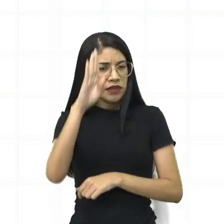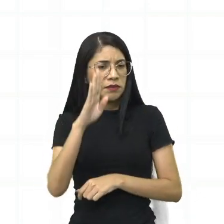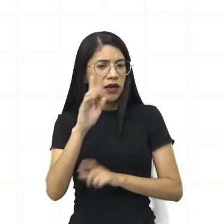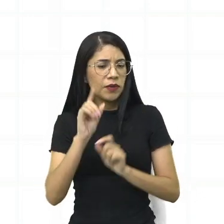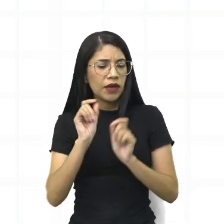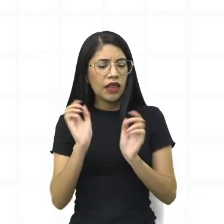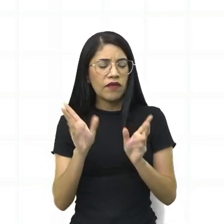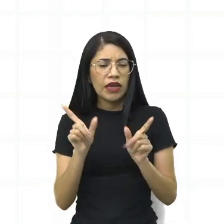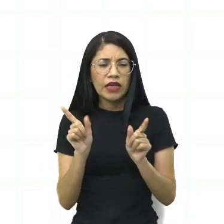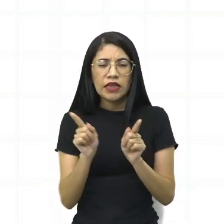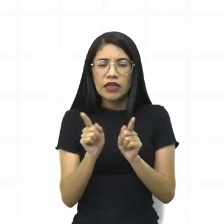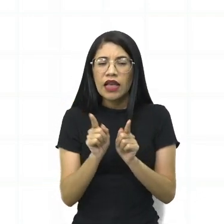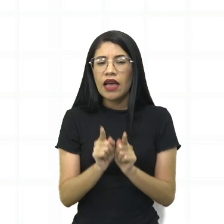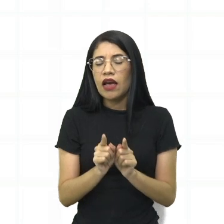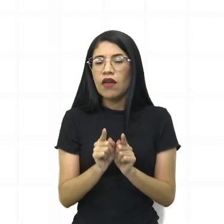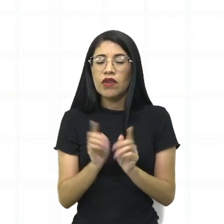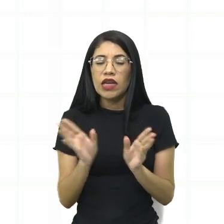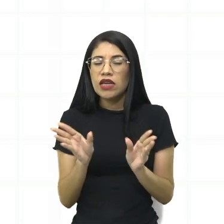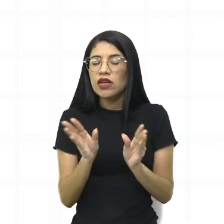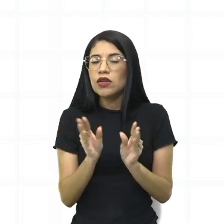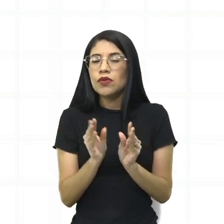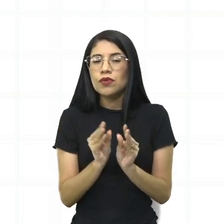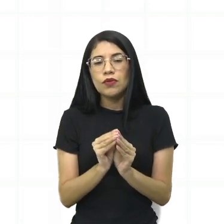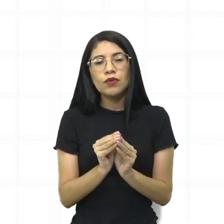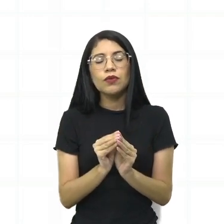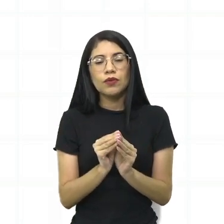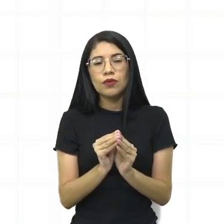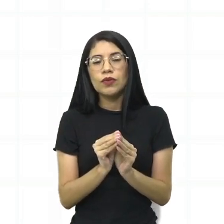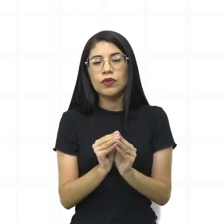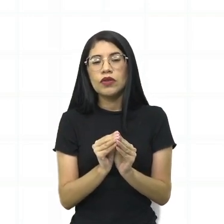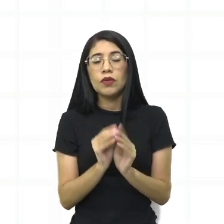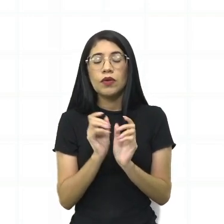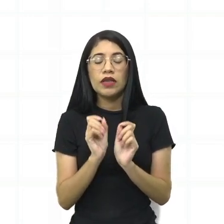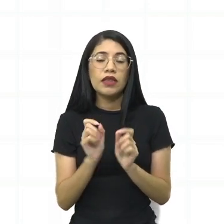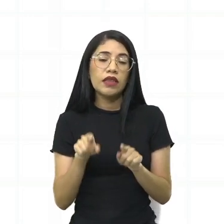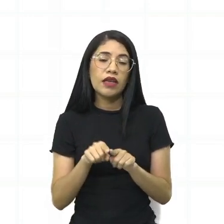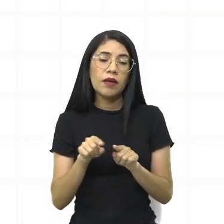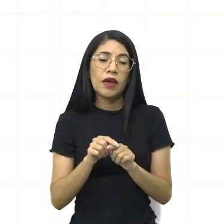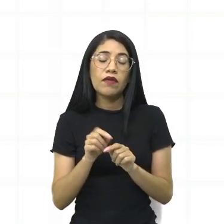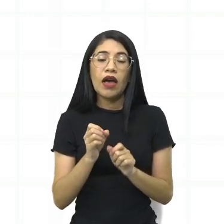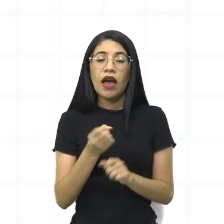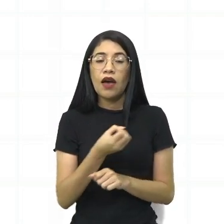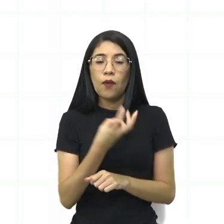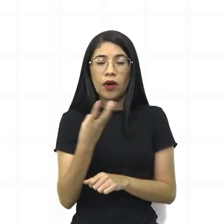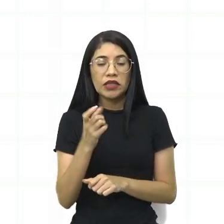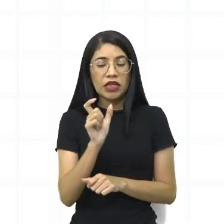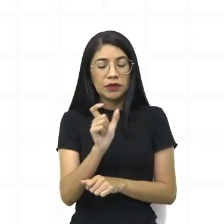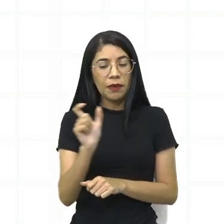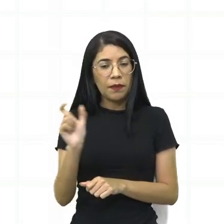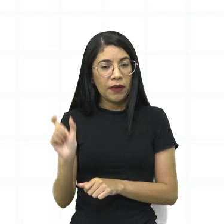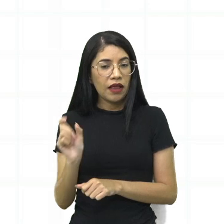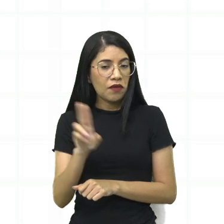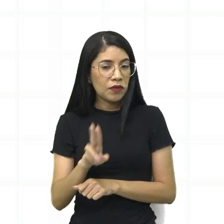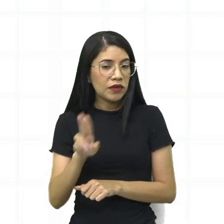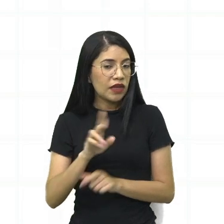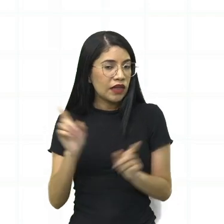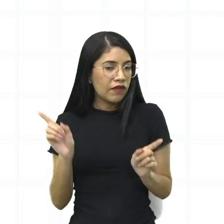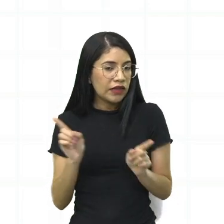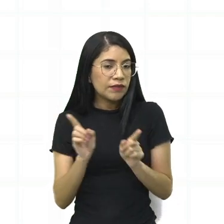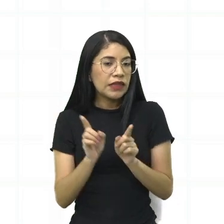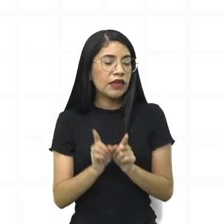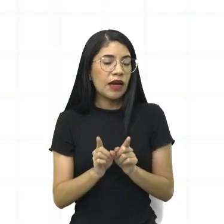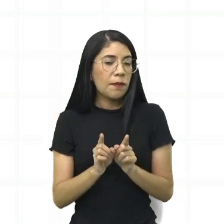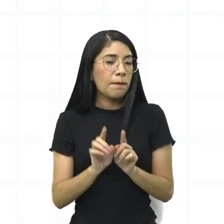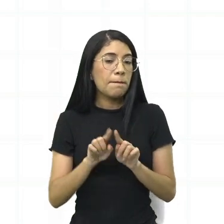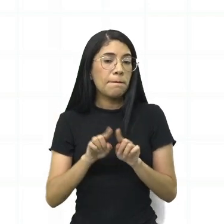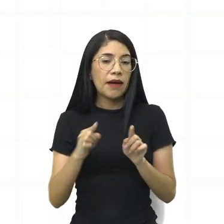Vai reduzir, vai resumir, né? A quantidade reduzida de palavras sem